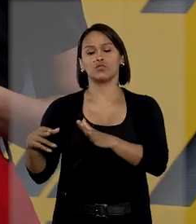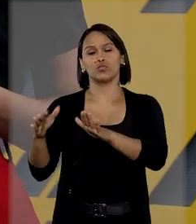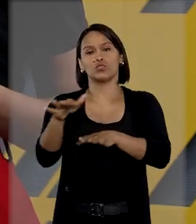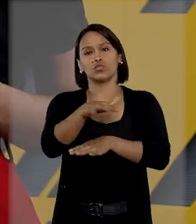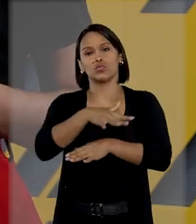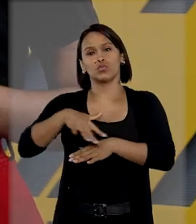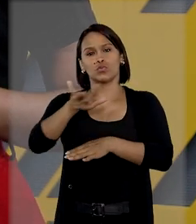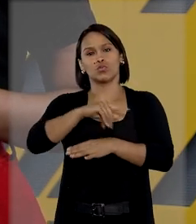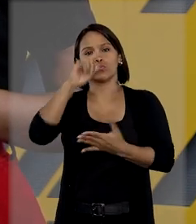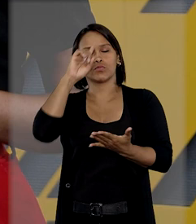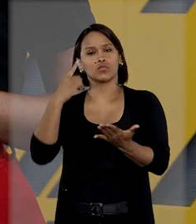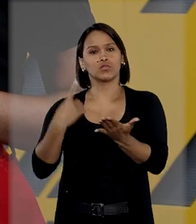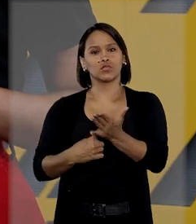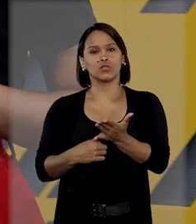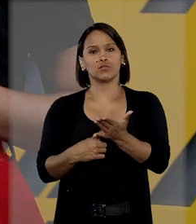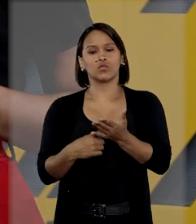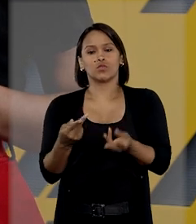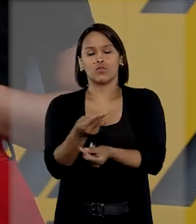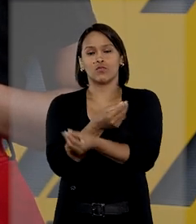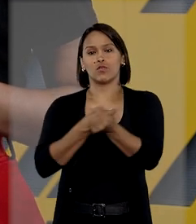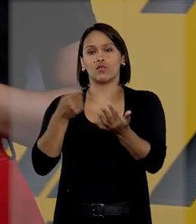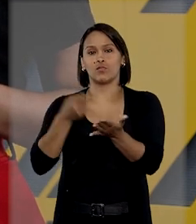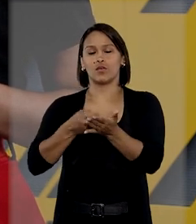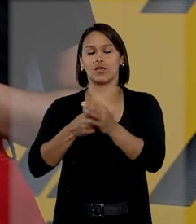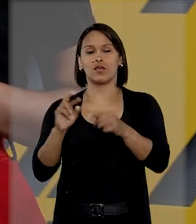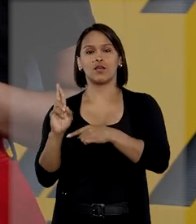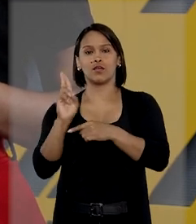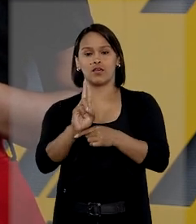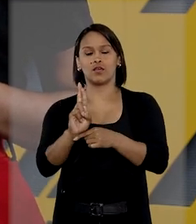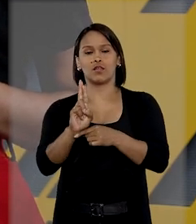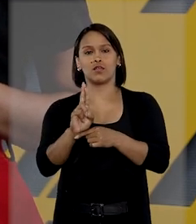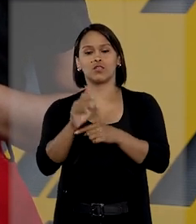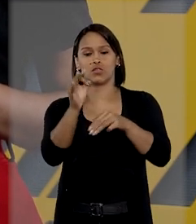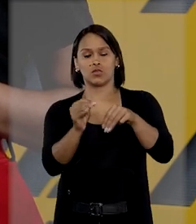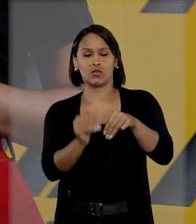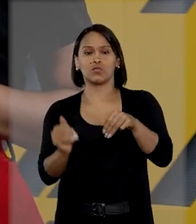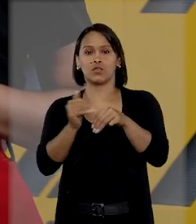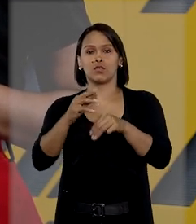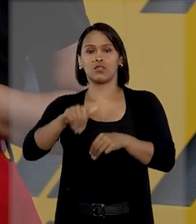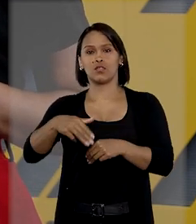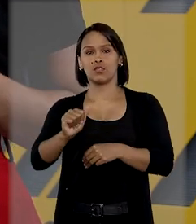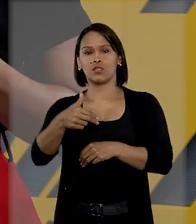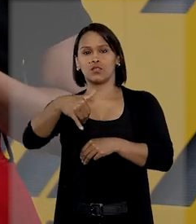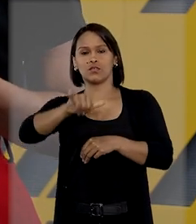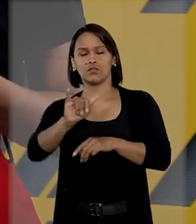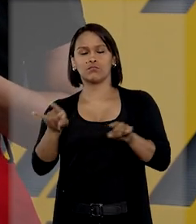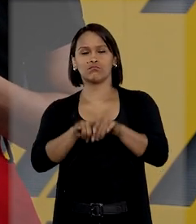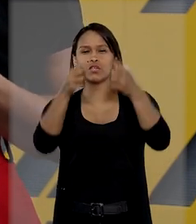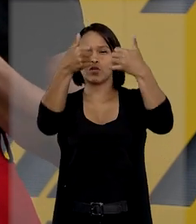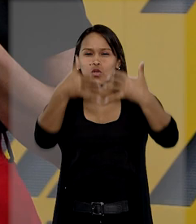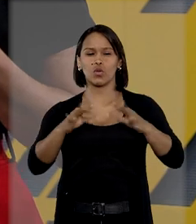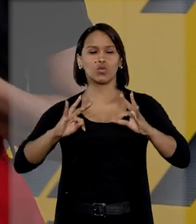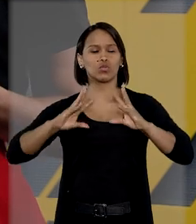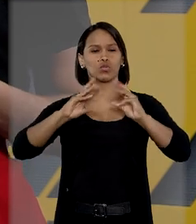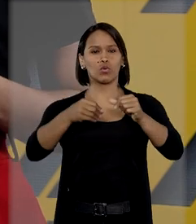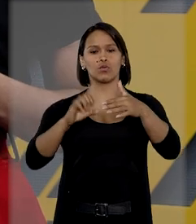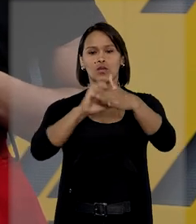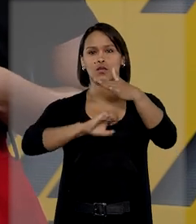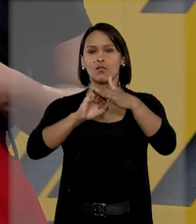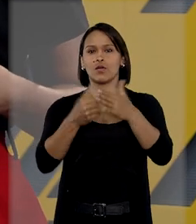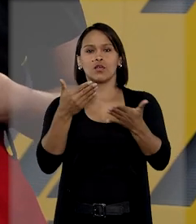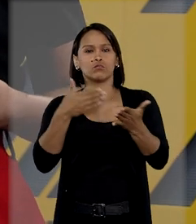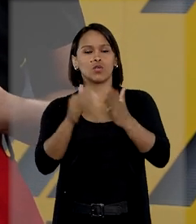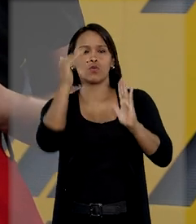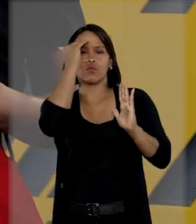dos Territórios, que determinou o custeio. A relatora do recurso, ministra Nancy Andrighi, explicou que as operadoras